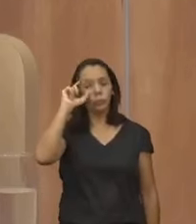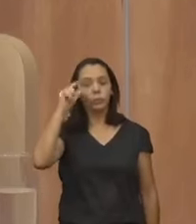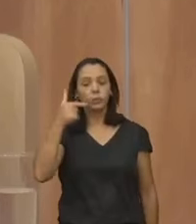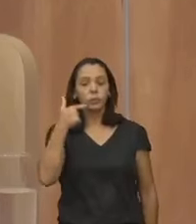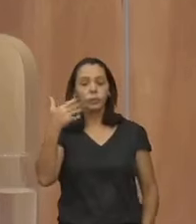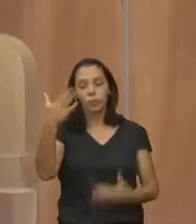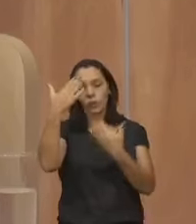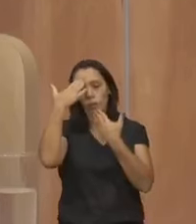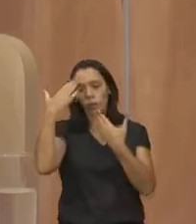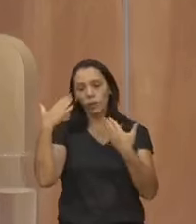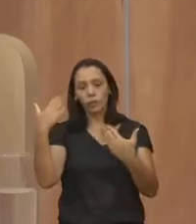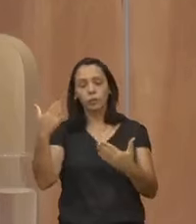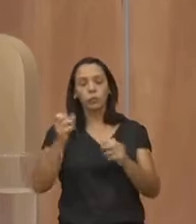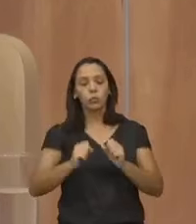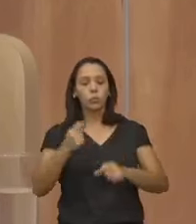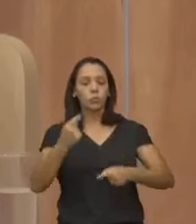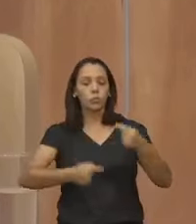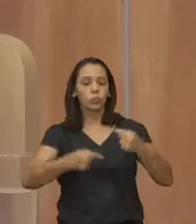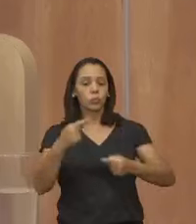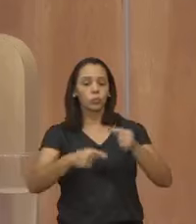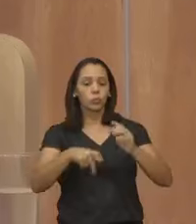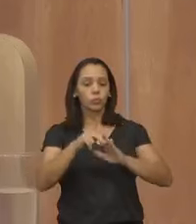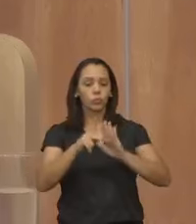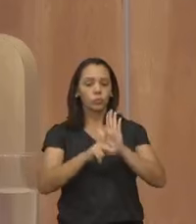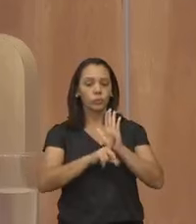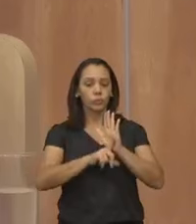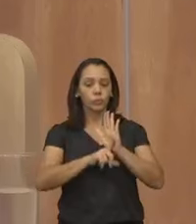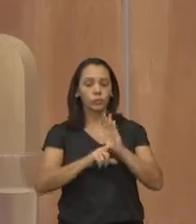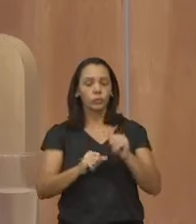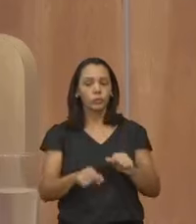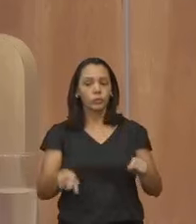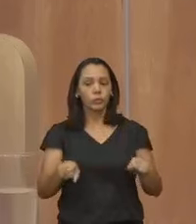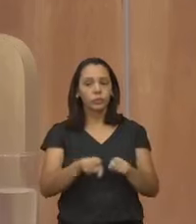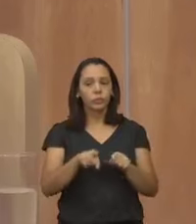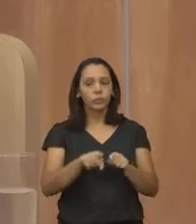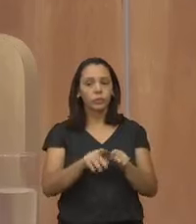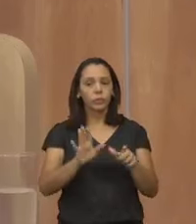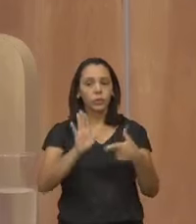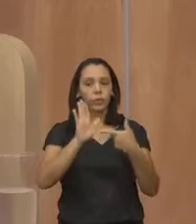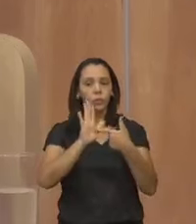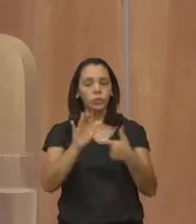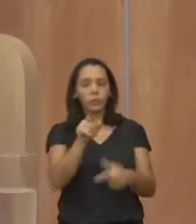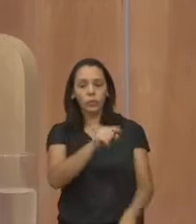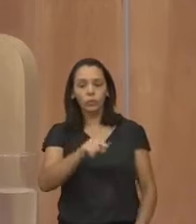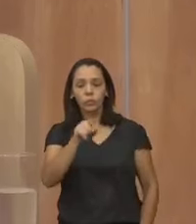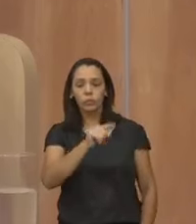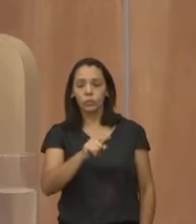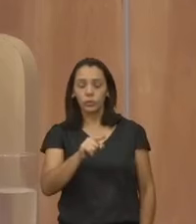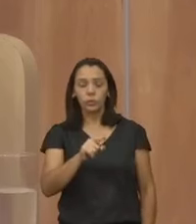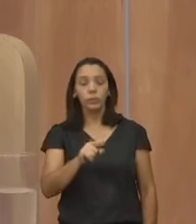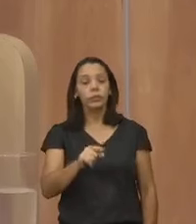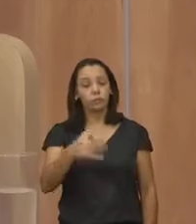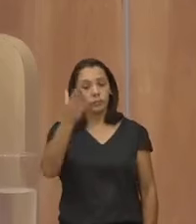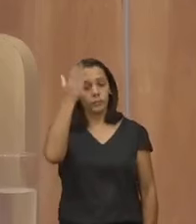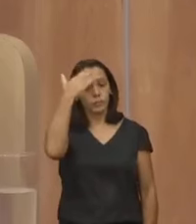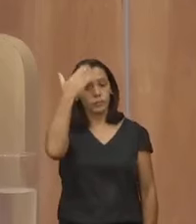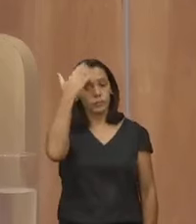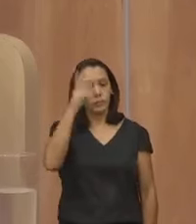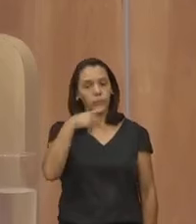por estar podendo discutir esse projeto, eu quero destacar, e vocês são prova do que eu vou falar